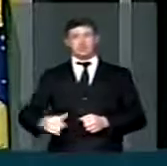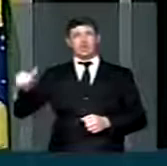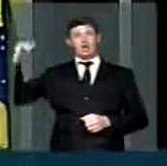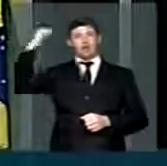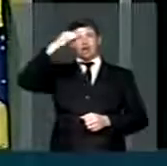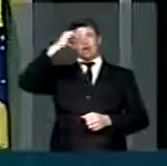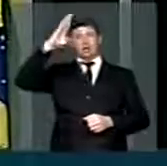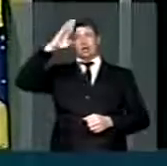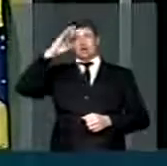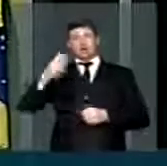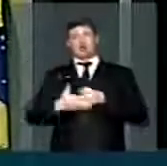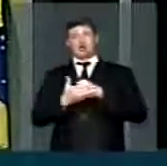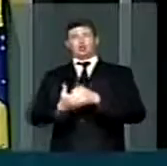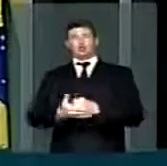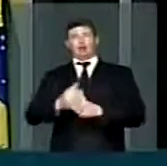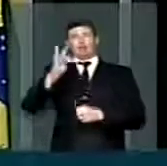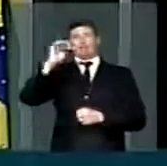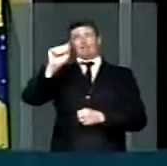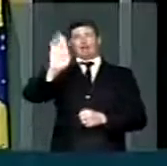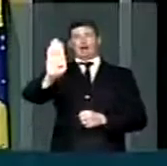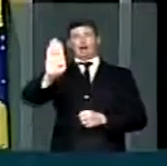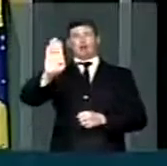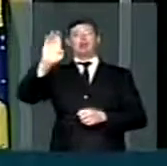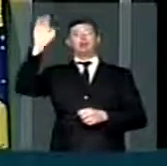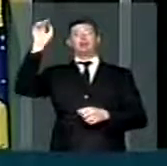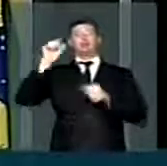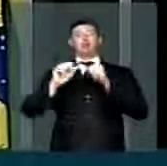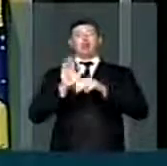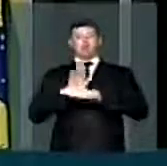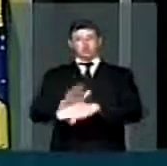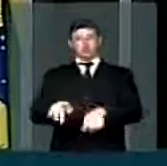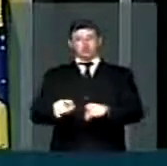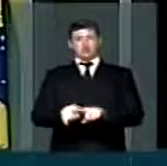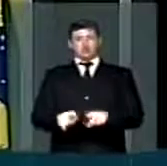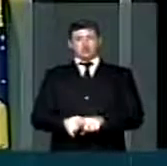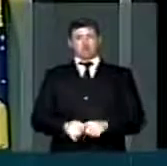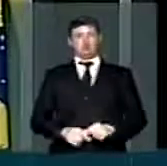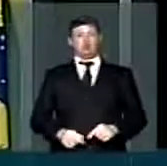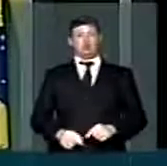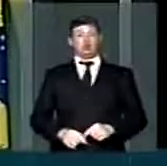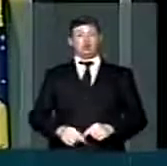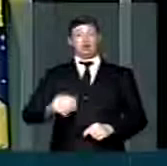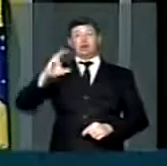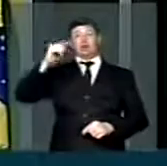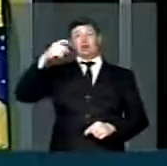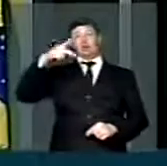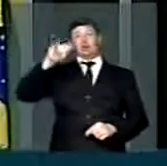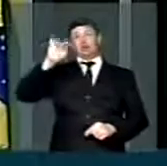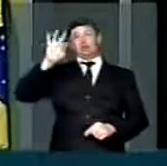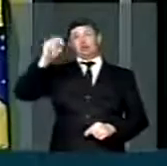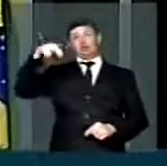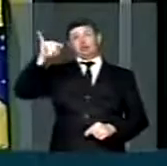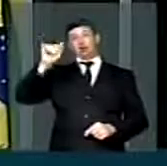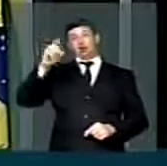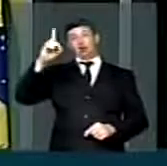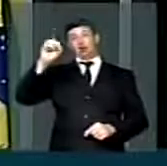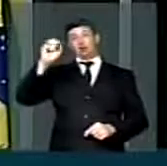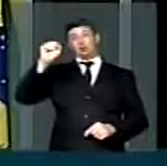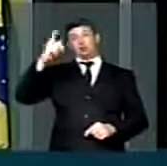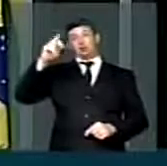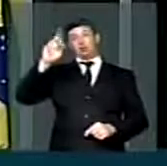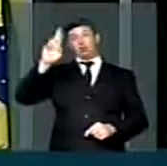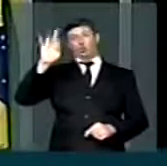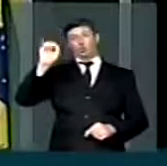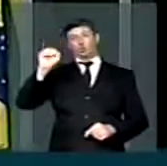Aeronáutica, a Força Aérea Brasileira e também a Capitania dos Portos, que está localizada não apenas em Porto